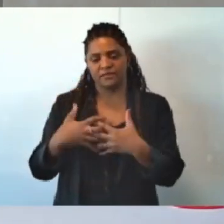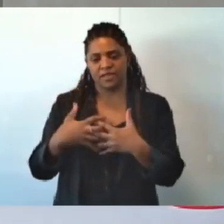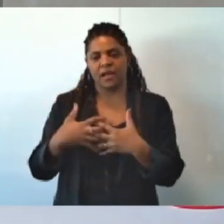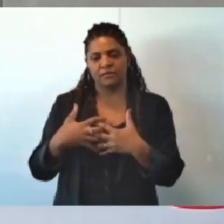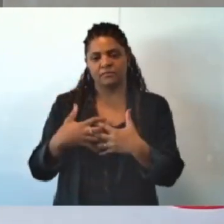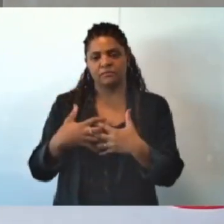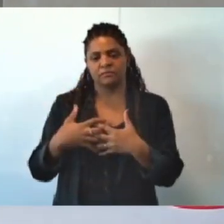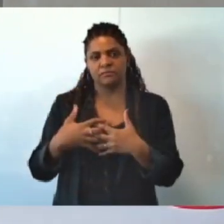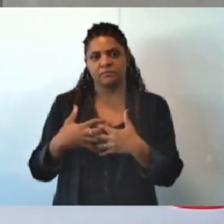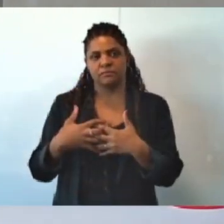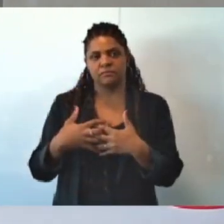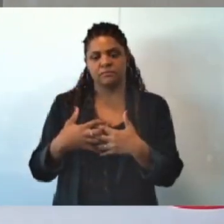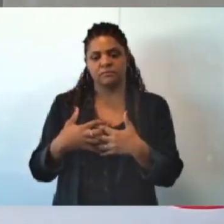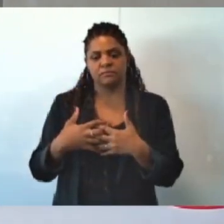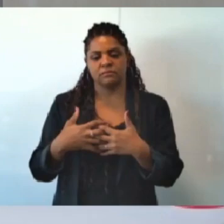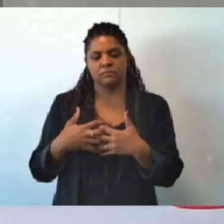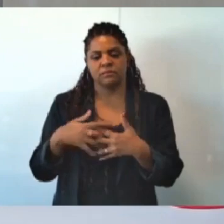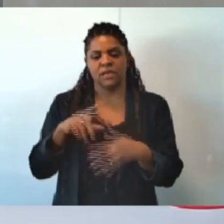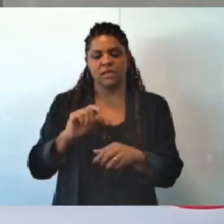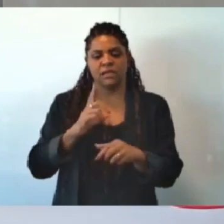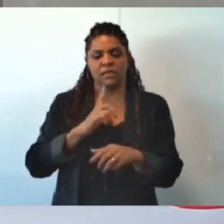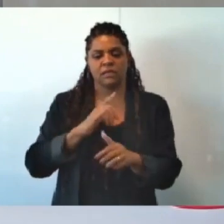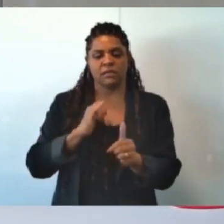do centro da cidade, as pessoas,